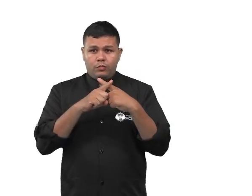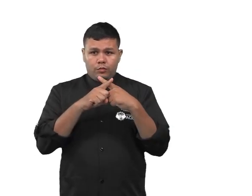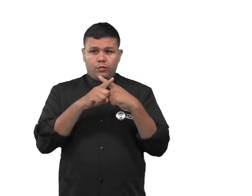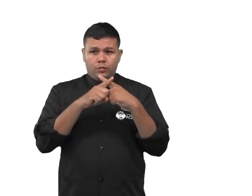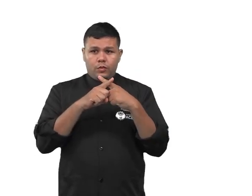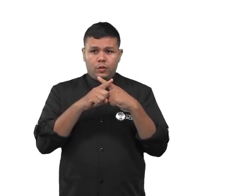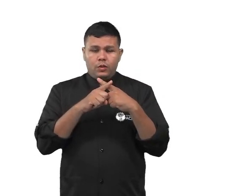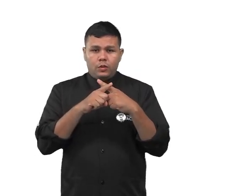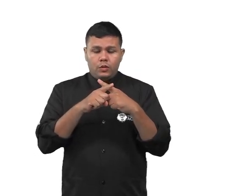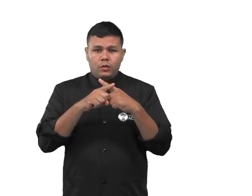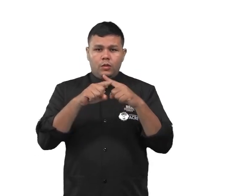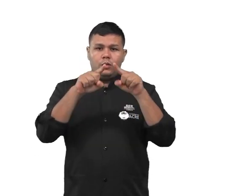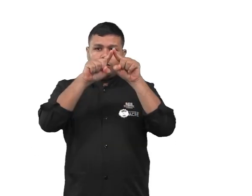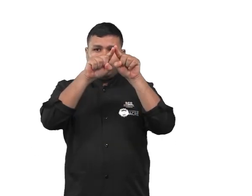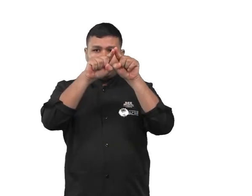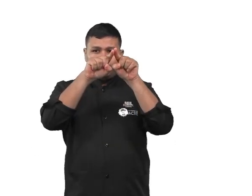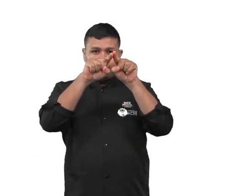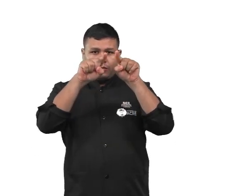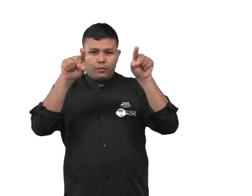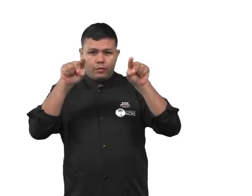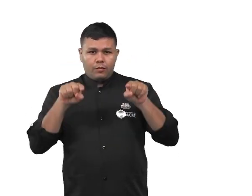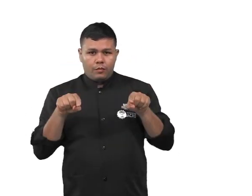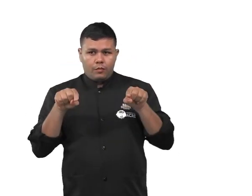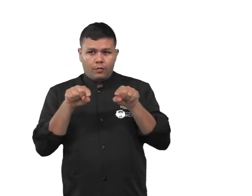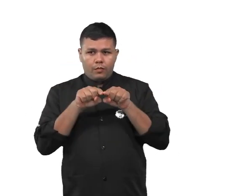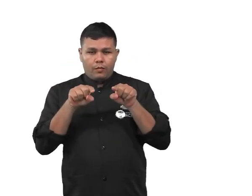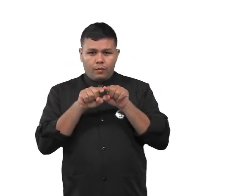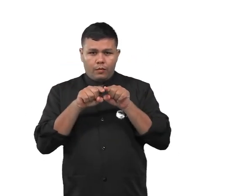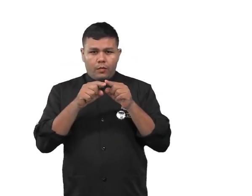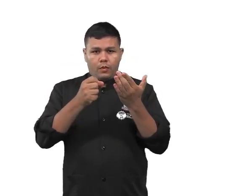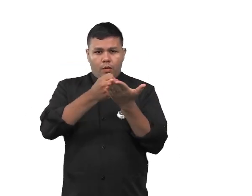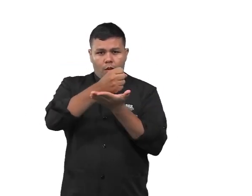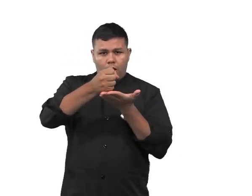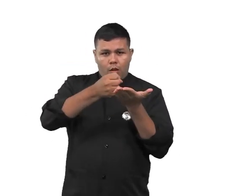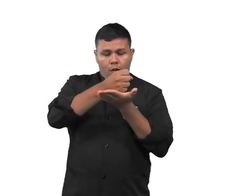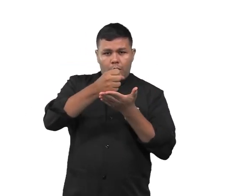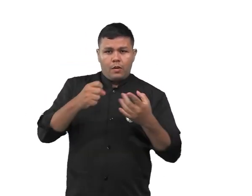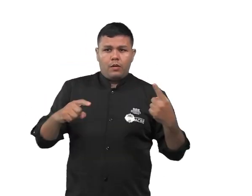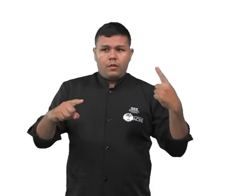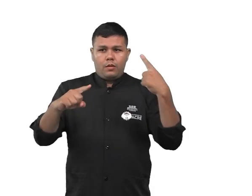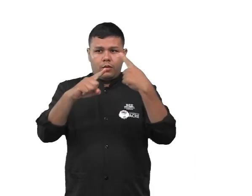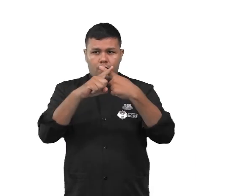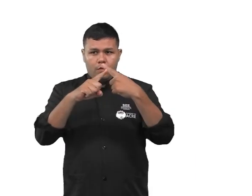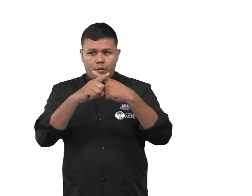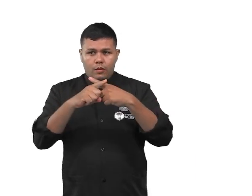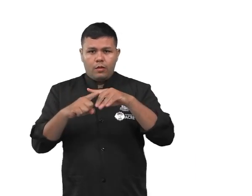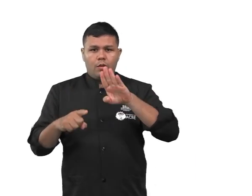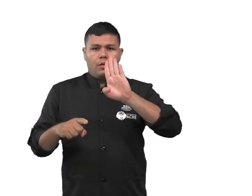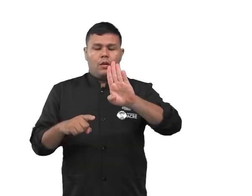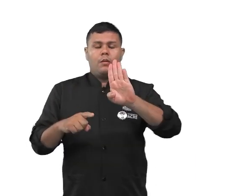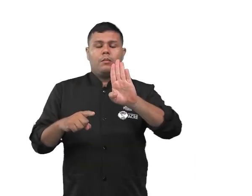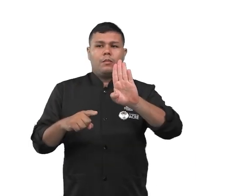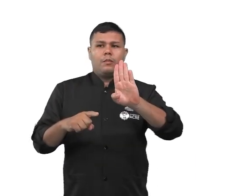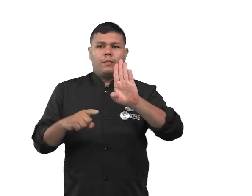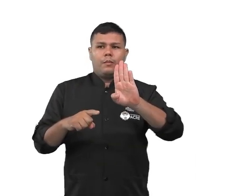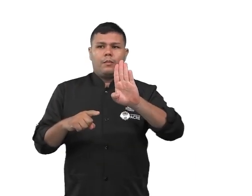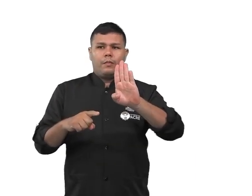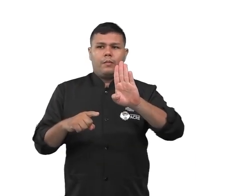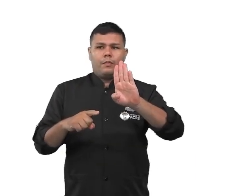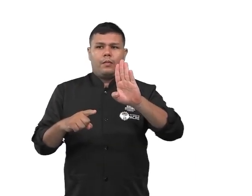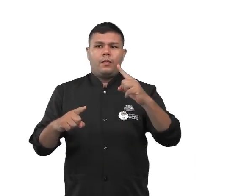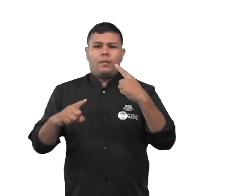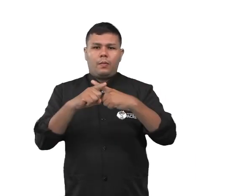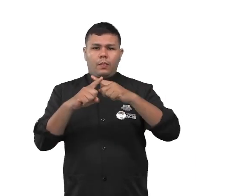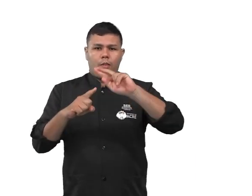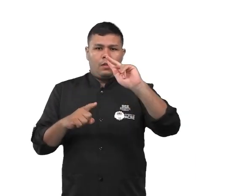do retângulo, que a área lateral é base vezes altura. Ele colocou L vezes H, mas é a ideia do lado, né? Tudo bem?